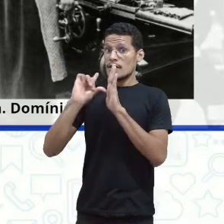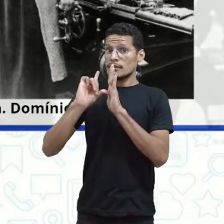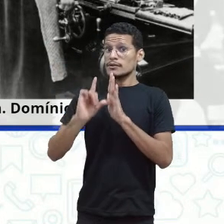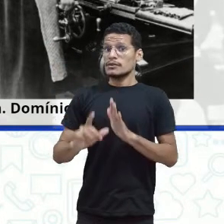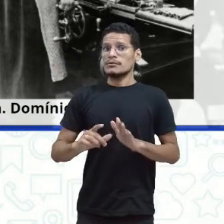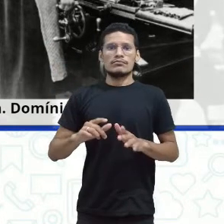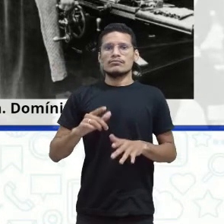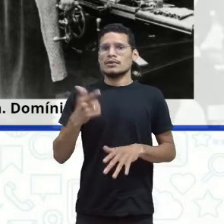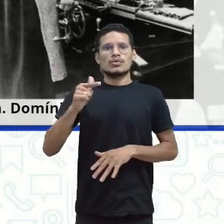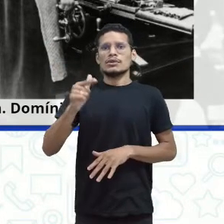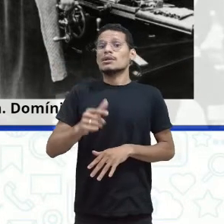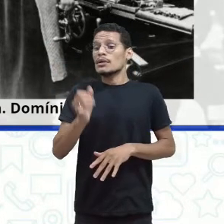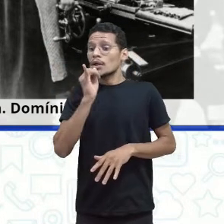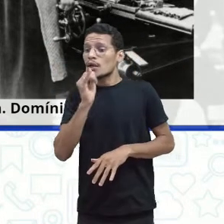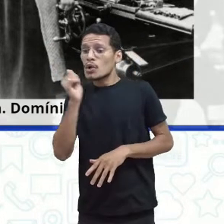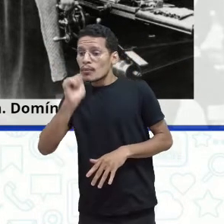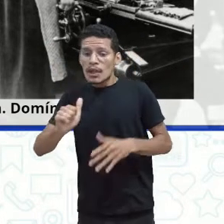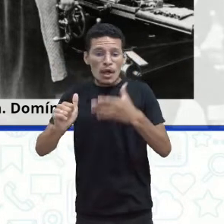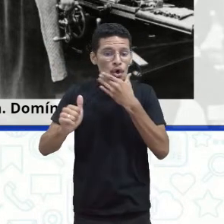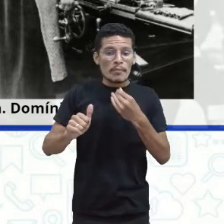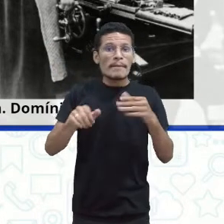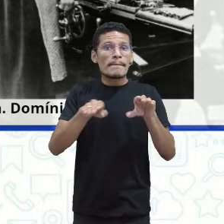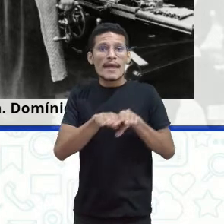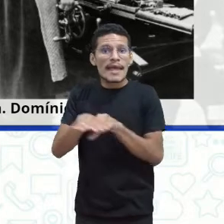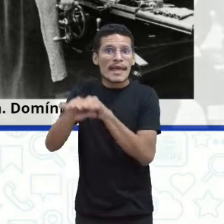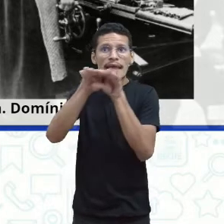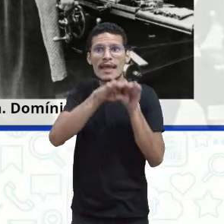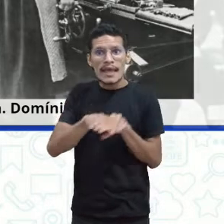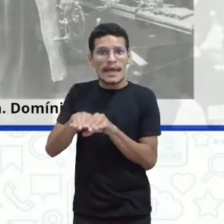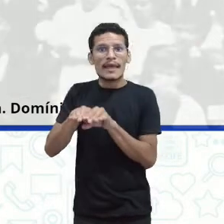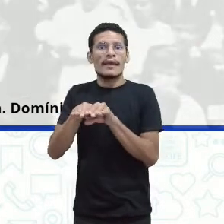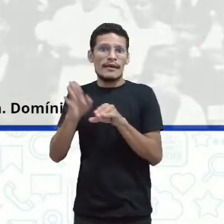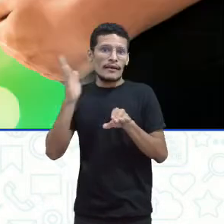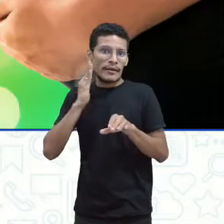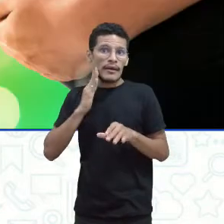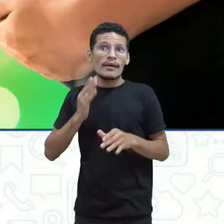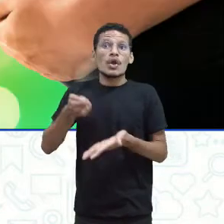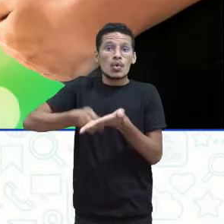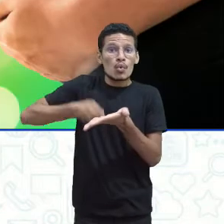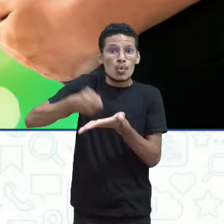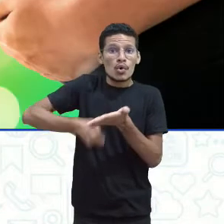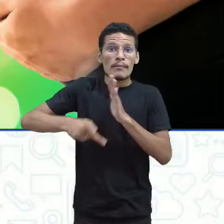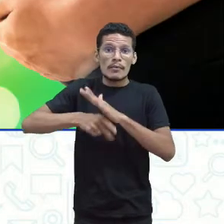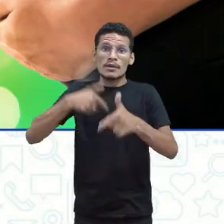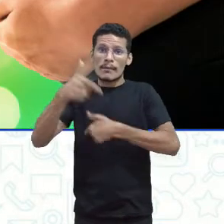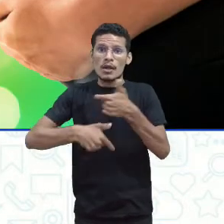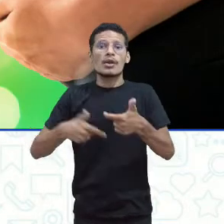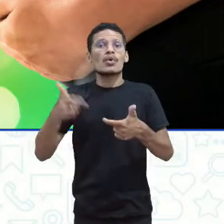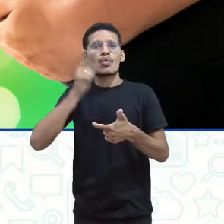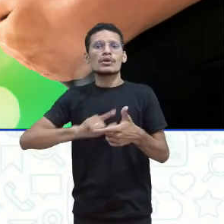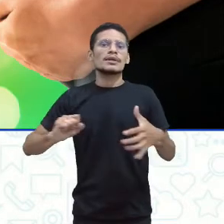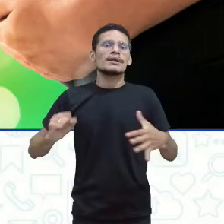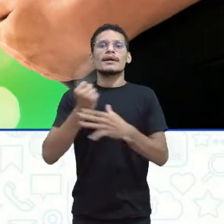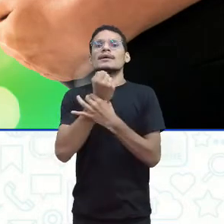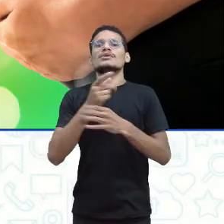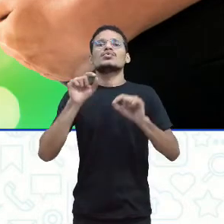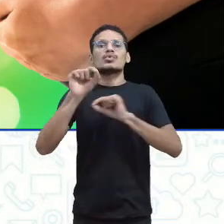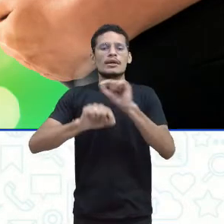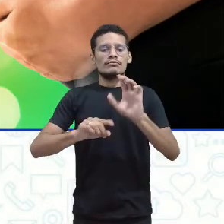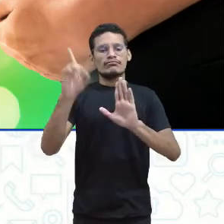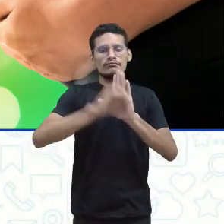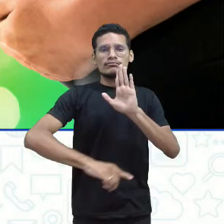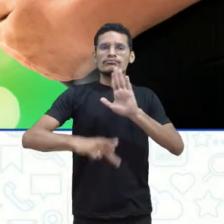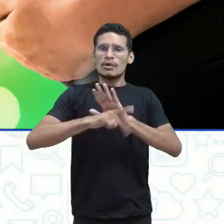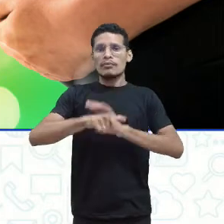mulher estavam na mesma condição. E aí, um requerimento da luta dos trabalhadores foi garantir direitos